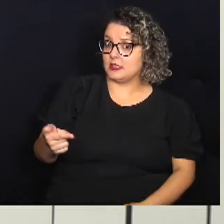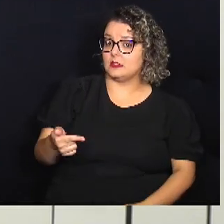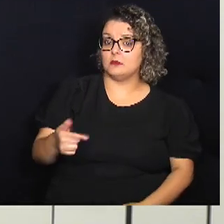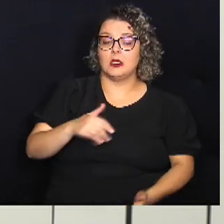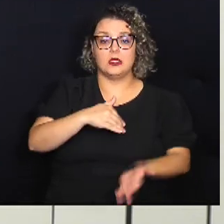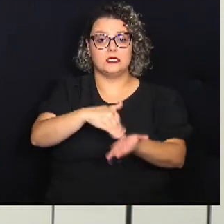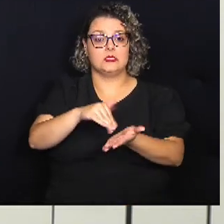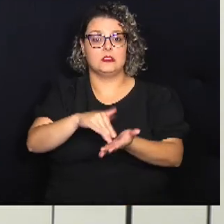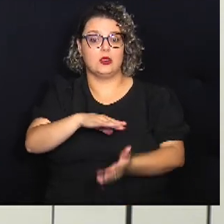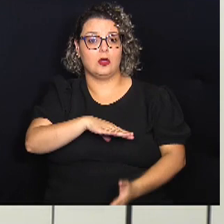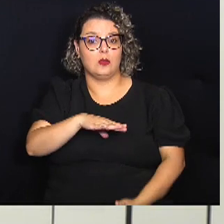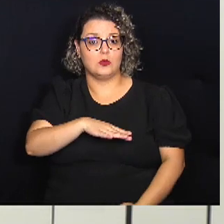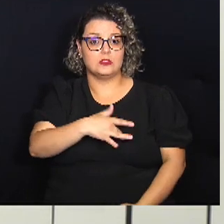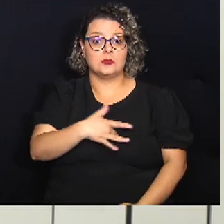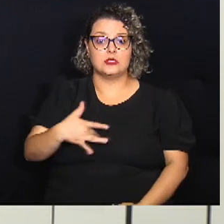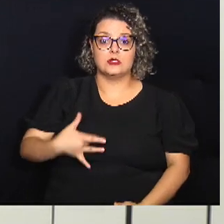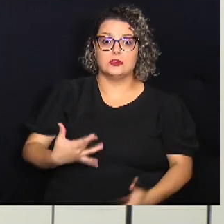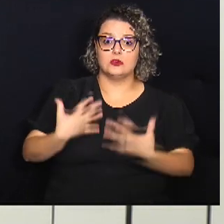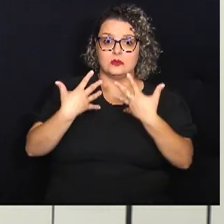Secretaria Municipal de Saúde recebeu